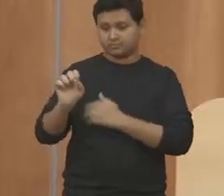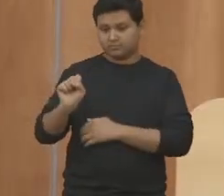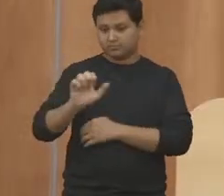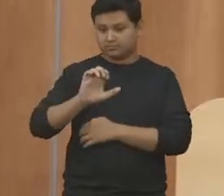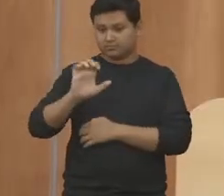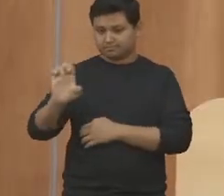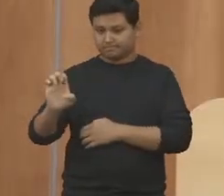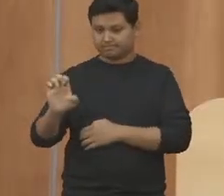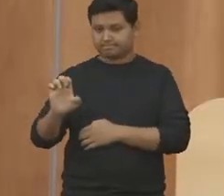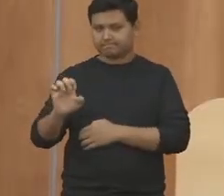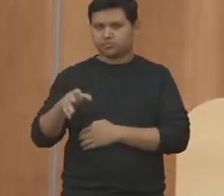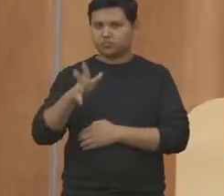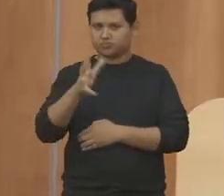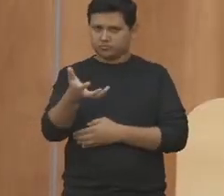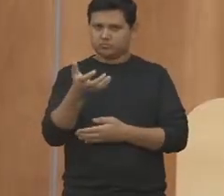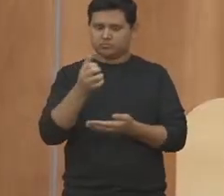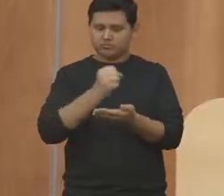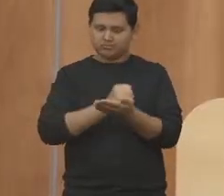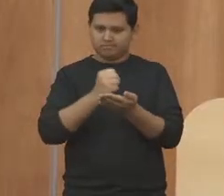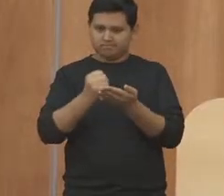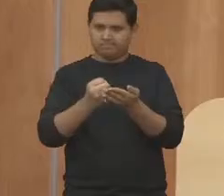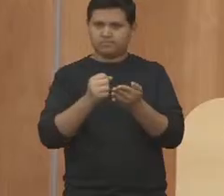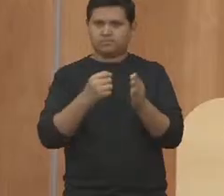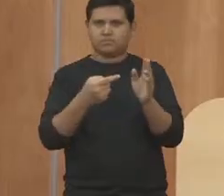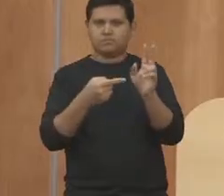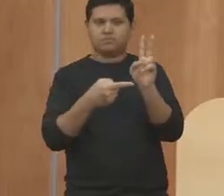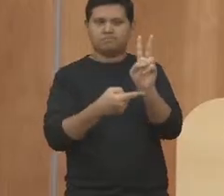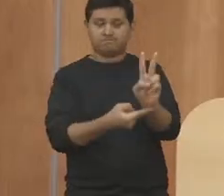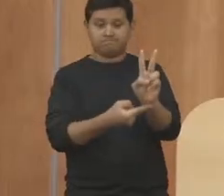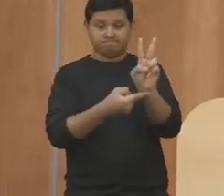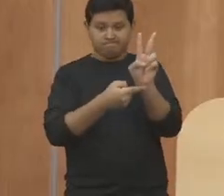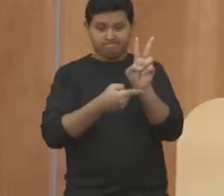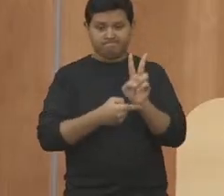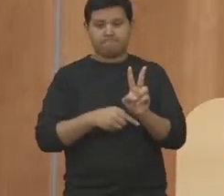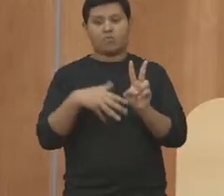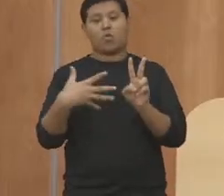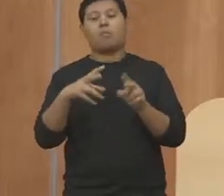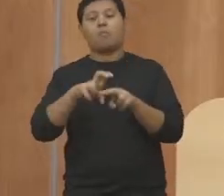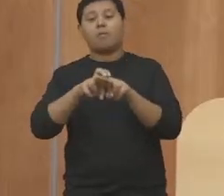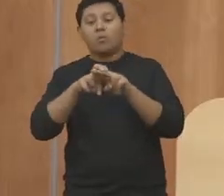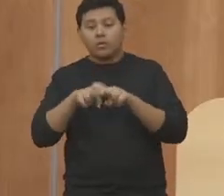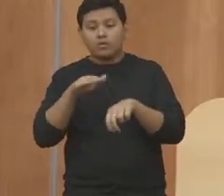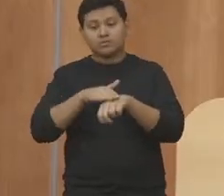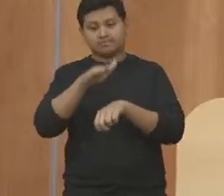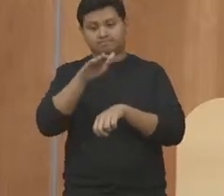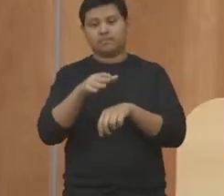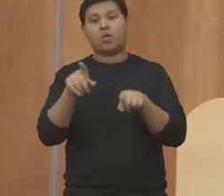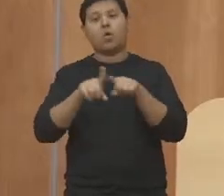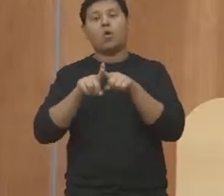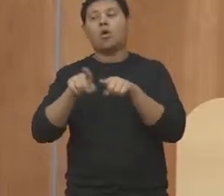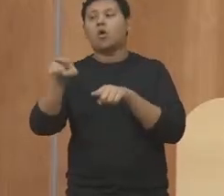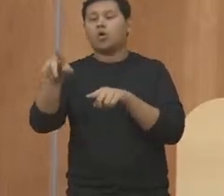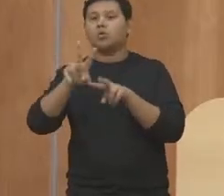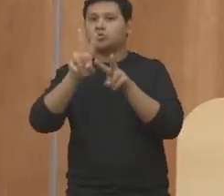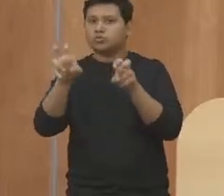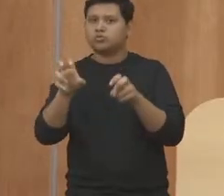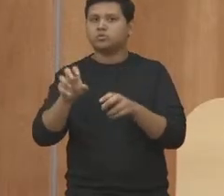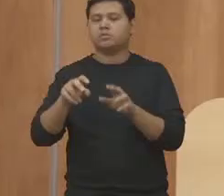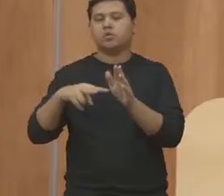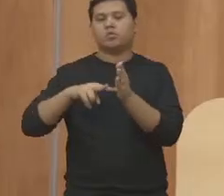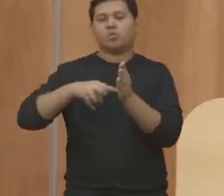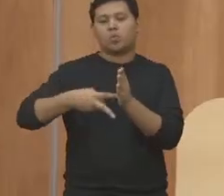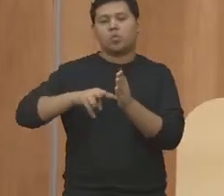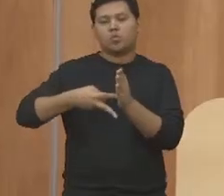ele está prevista a contratação de empréstimo, então realmente teve esse incremento. A reposição, a demanda do sindicato que